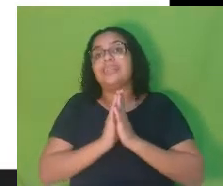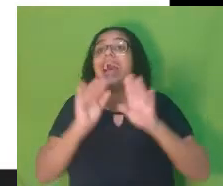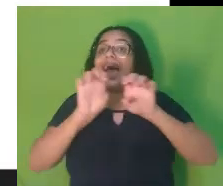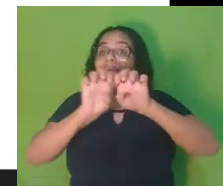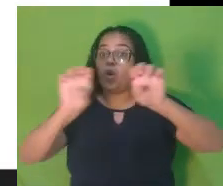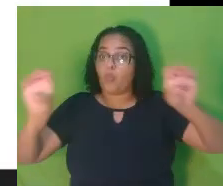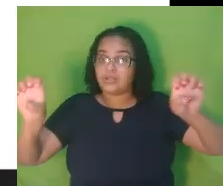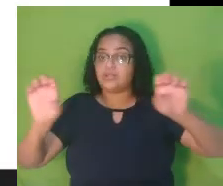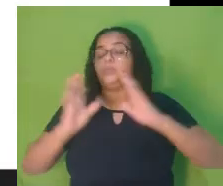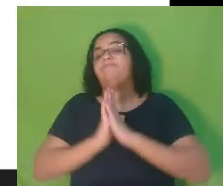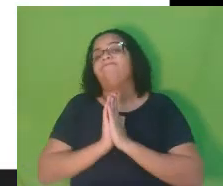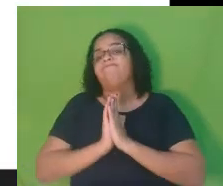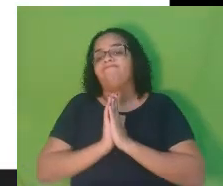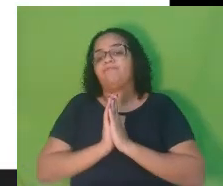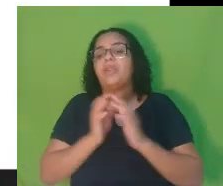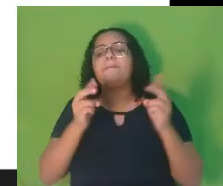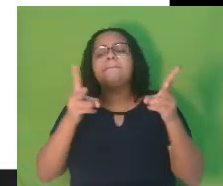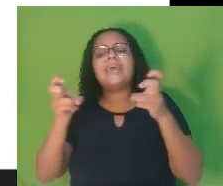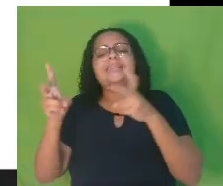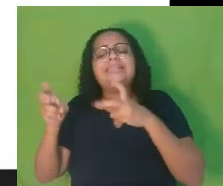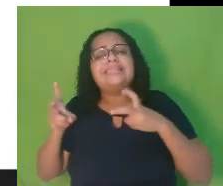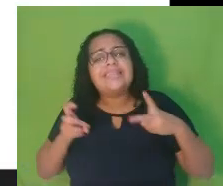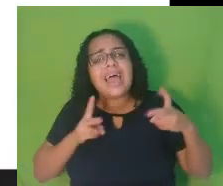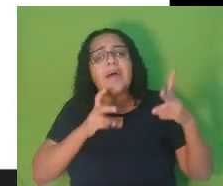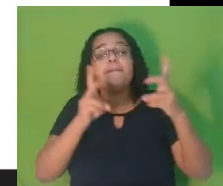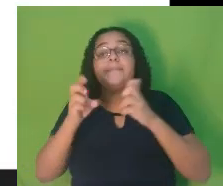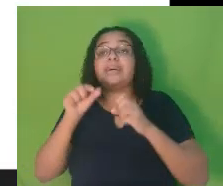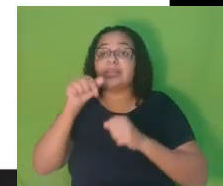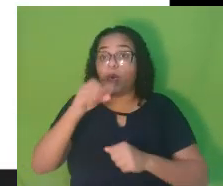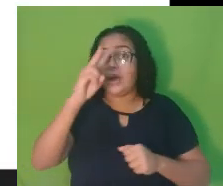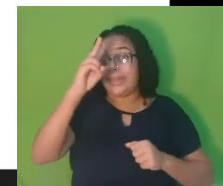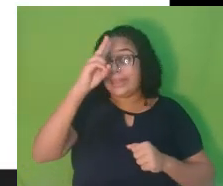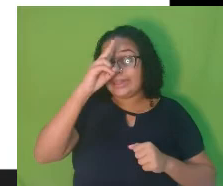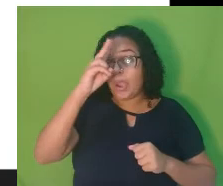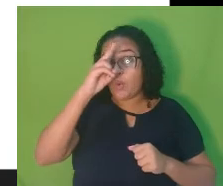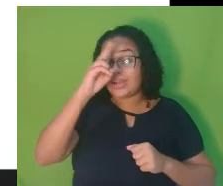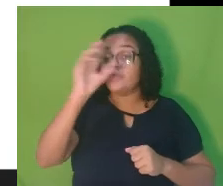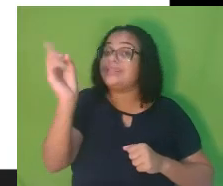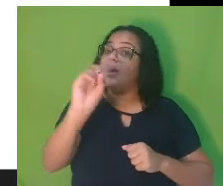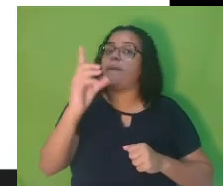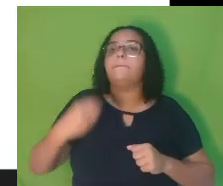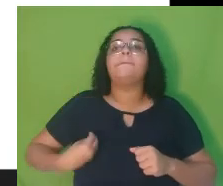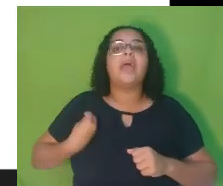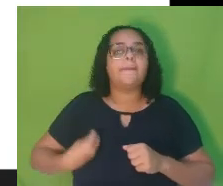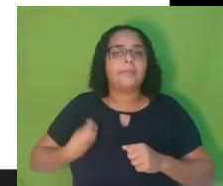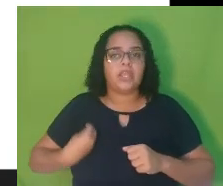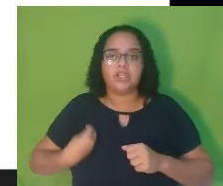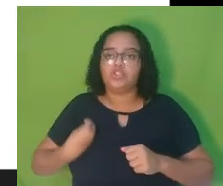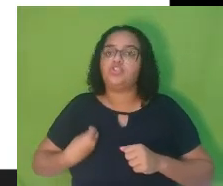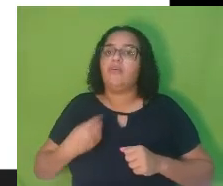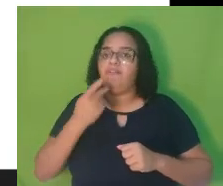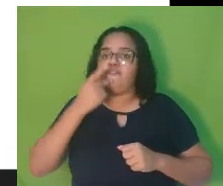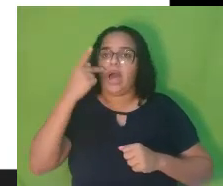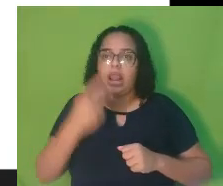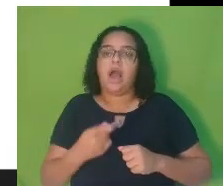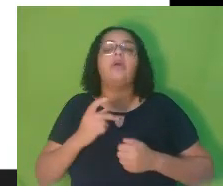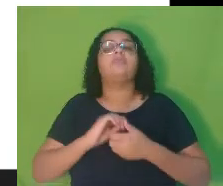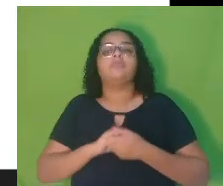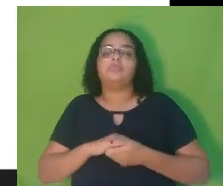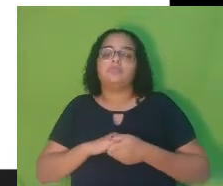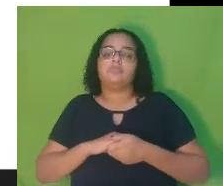da equação. Repara que esse teorema não me permite